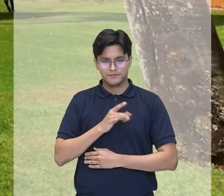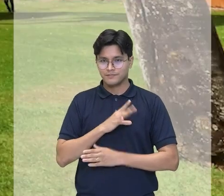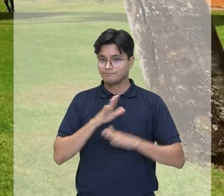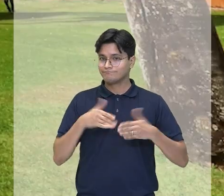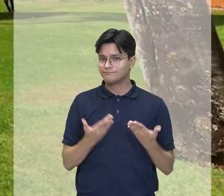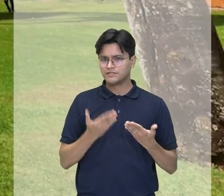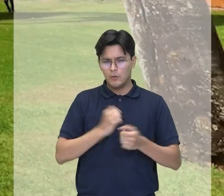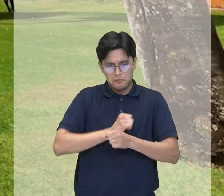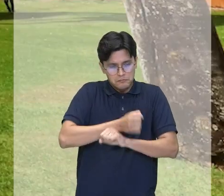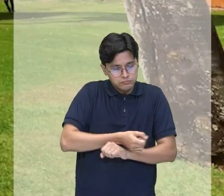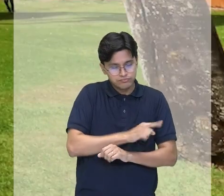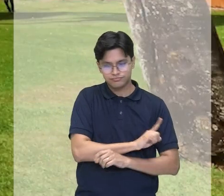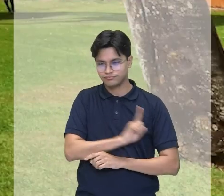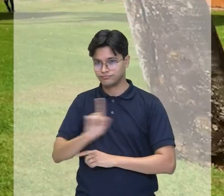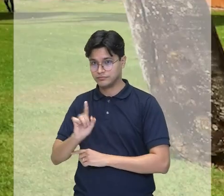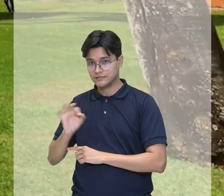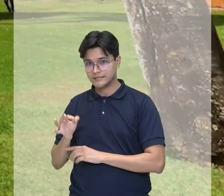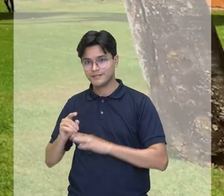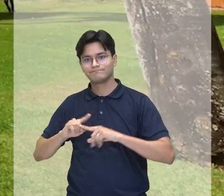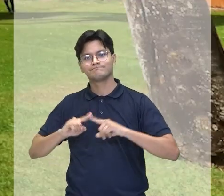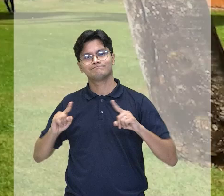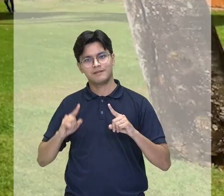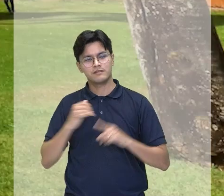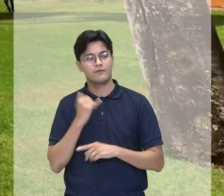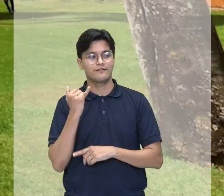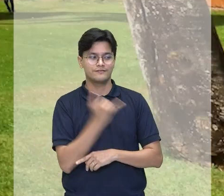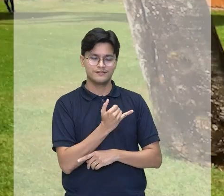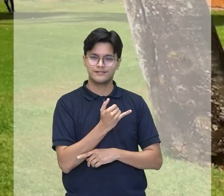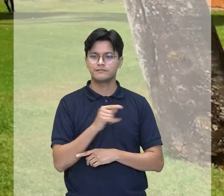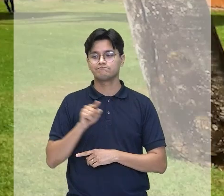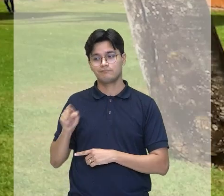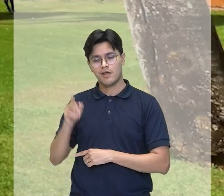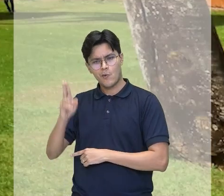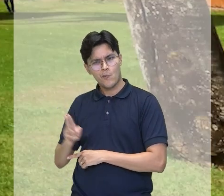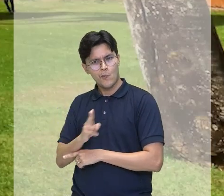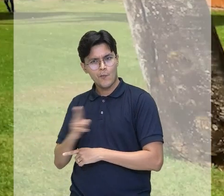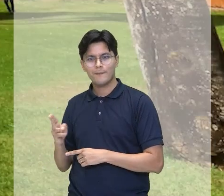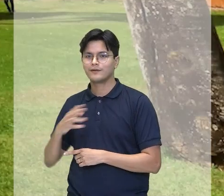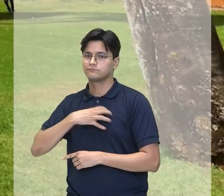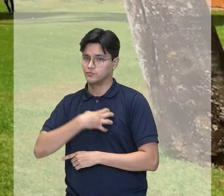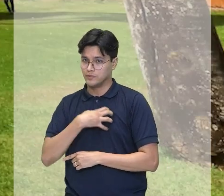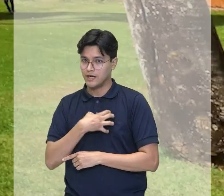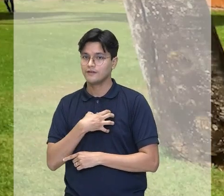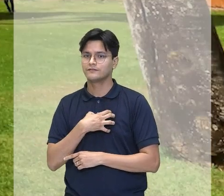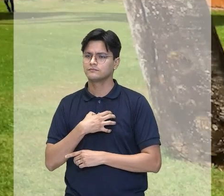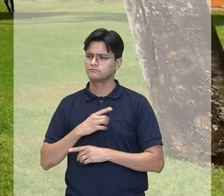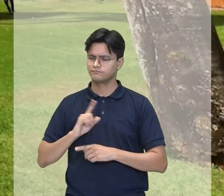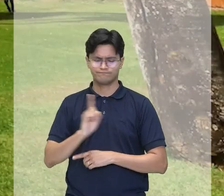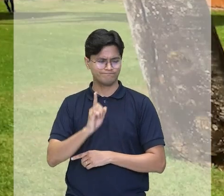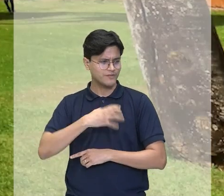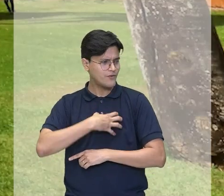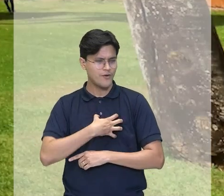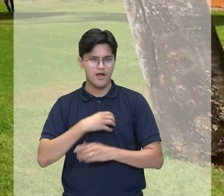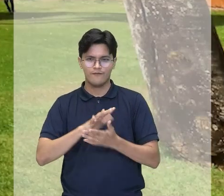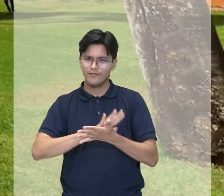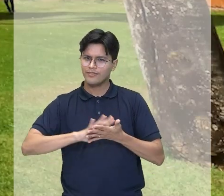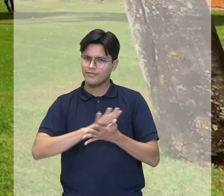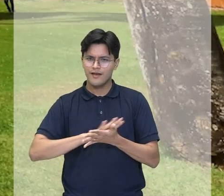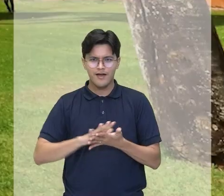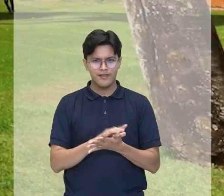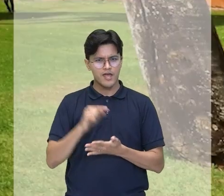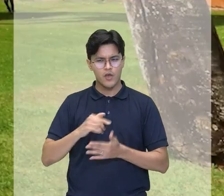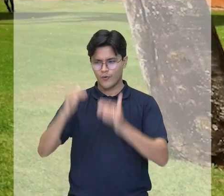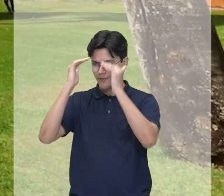disse a Chicó, o padre vai se zangar. Zangar nada, João. Quem é o servo de Deus para se zangar?